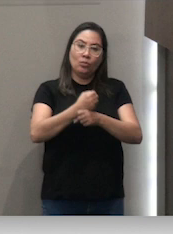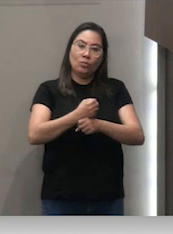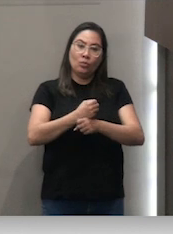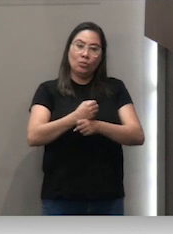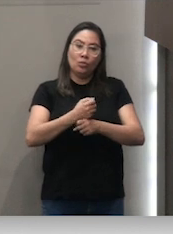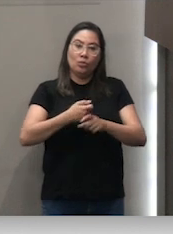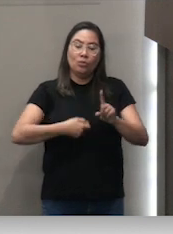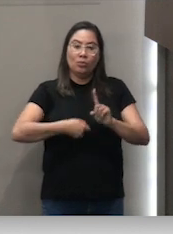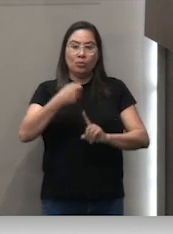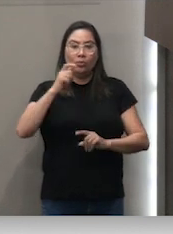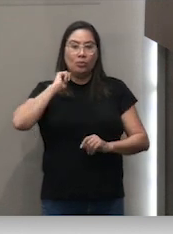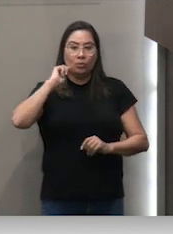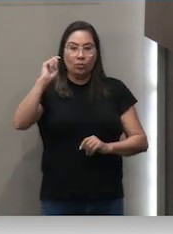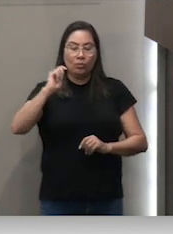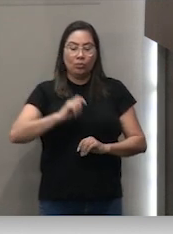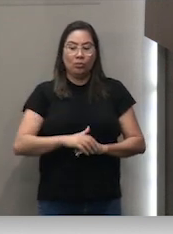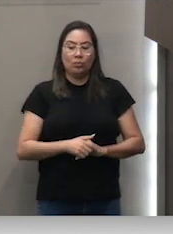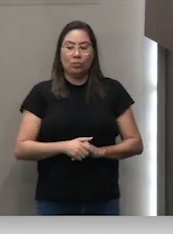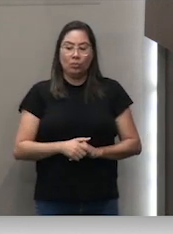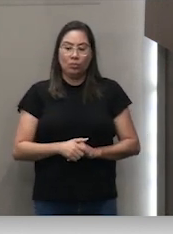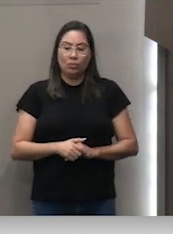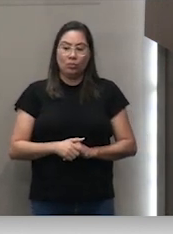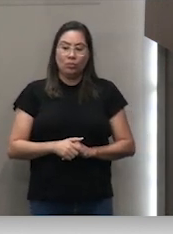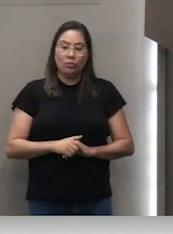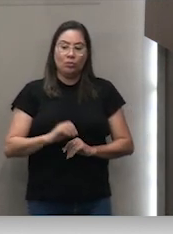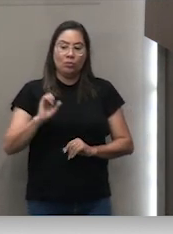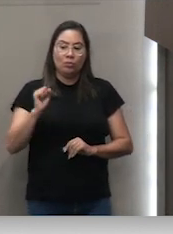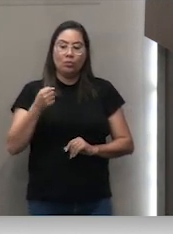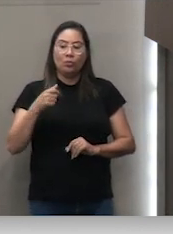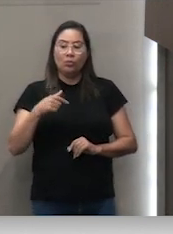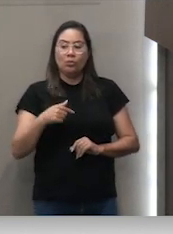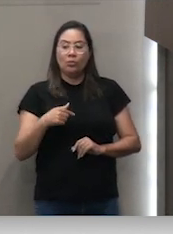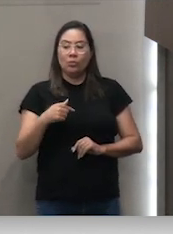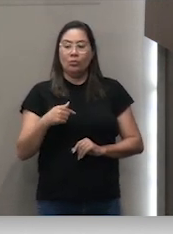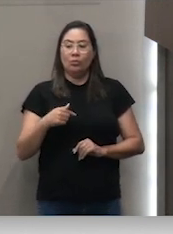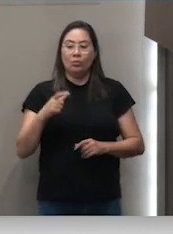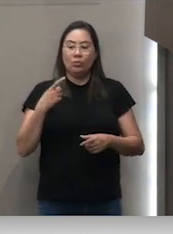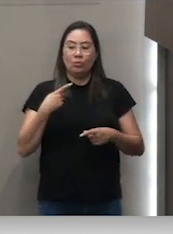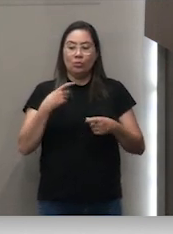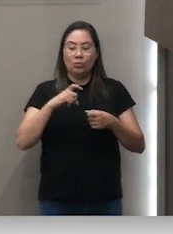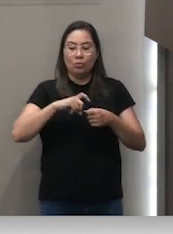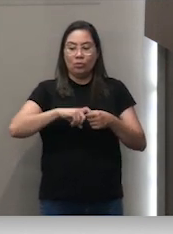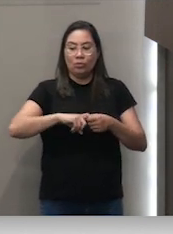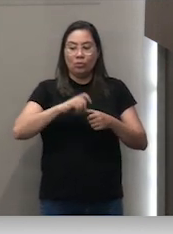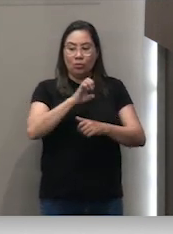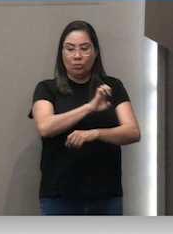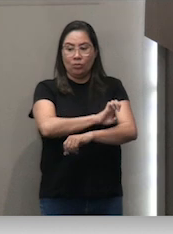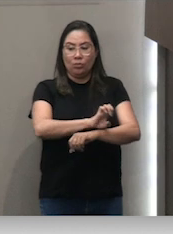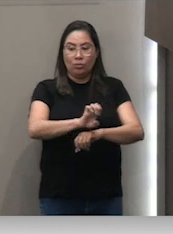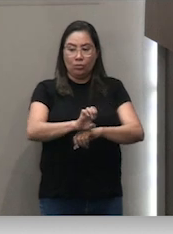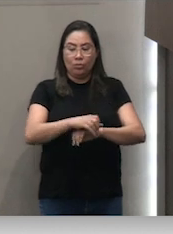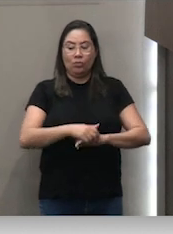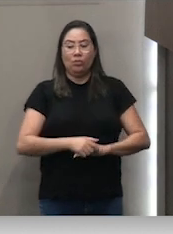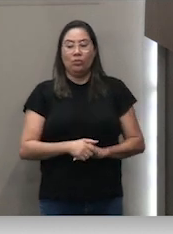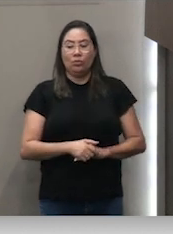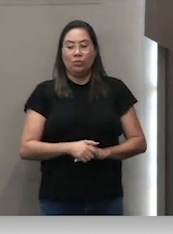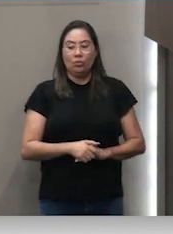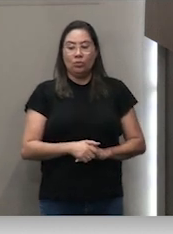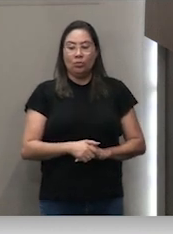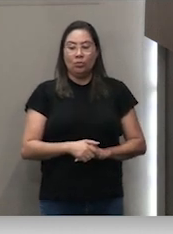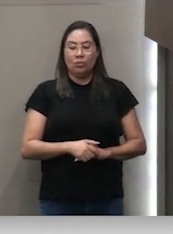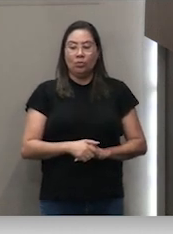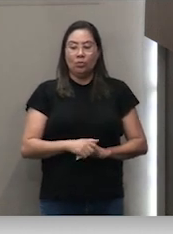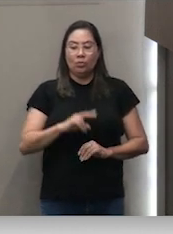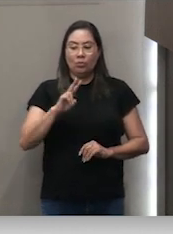no mês de abril. Tivemos também o 87, que regulamenta o convênio de aceitação de estagiários. O projeto de lei,